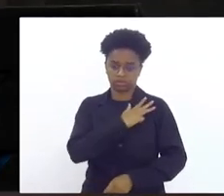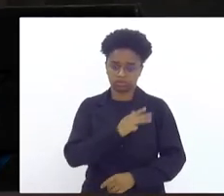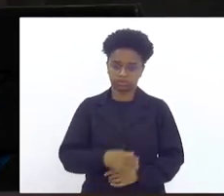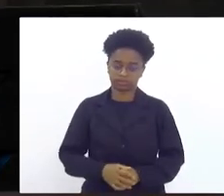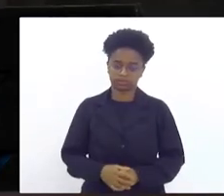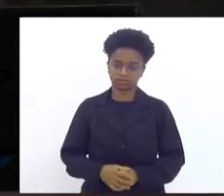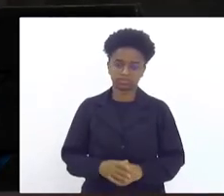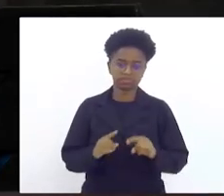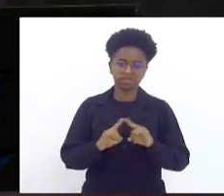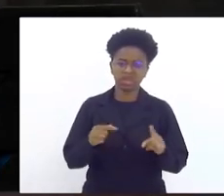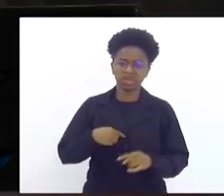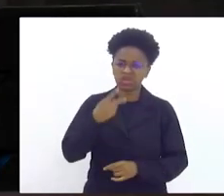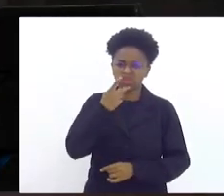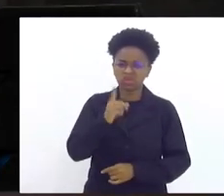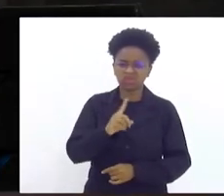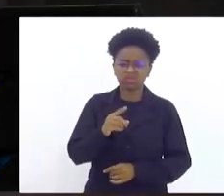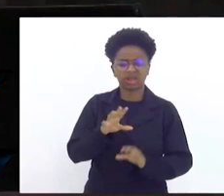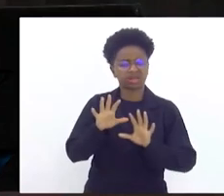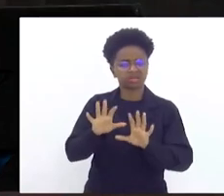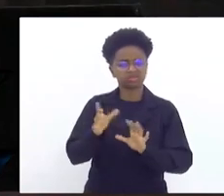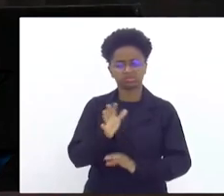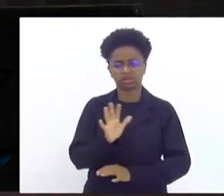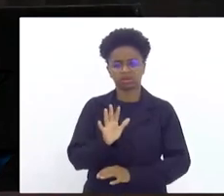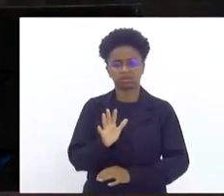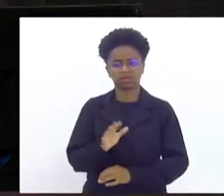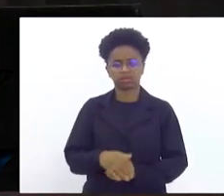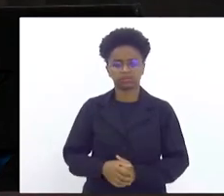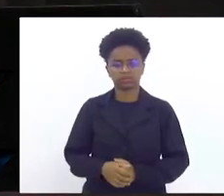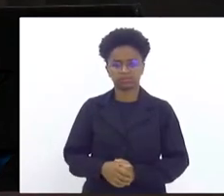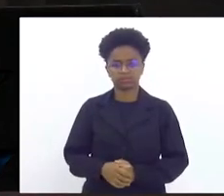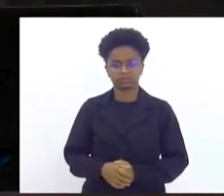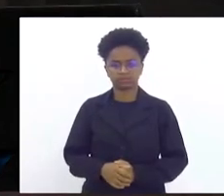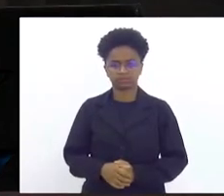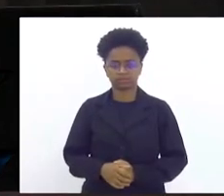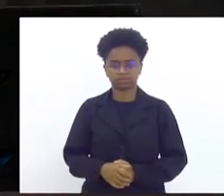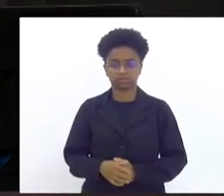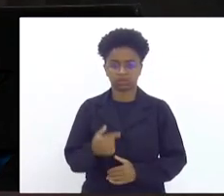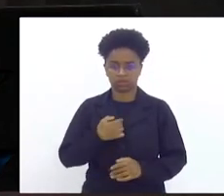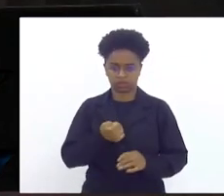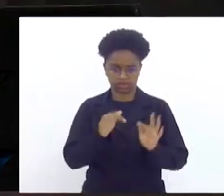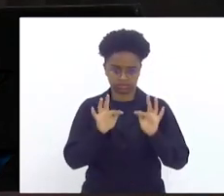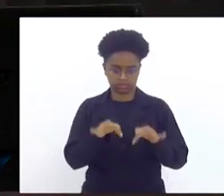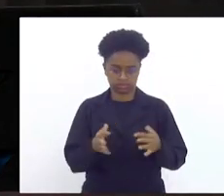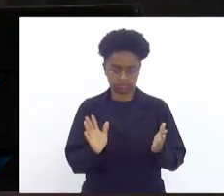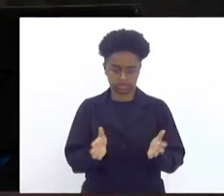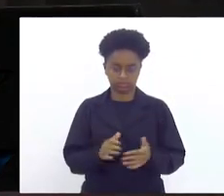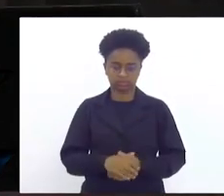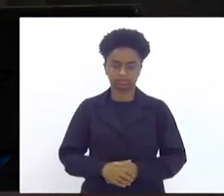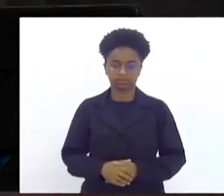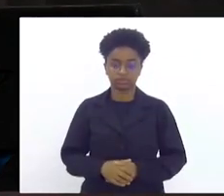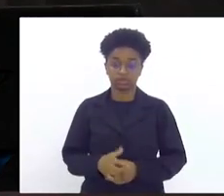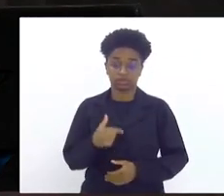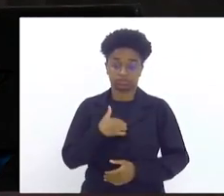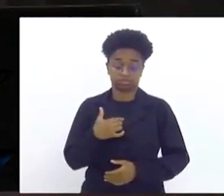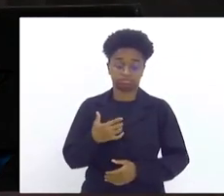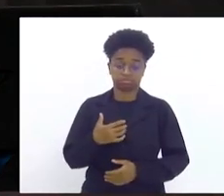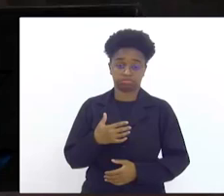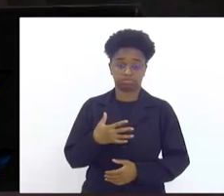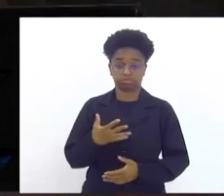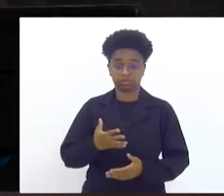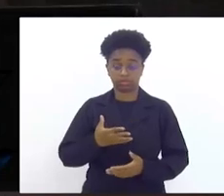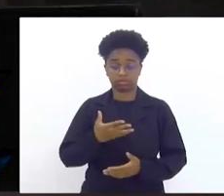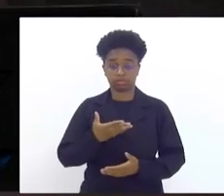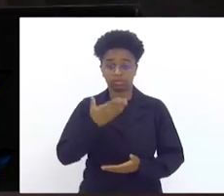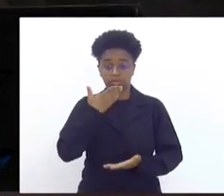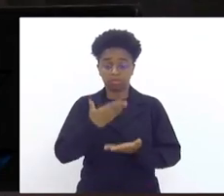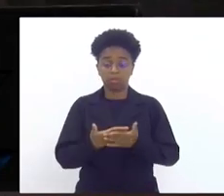mas não é nem disso que eu me surjo eu me sujo e aí terminando o presidente com o que me refiro ao partido da